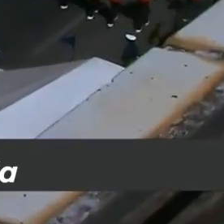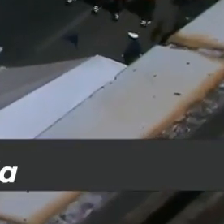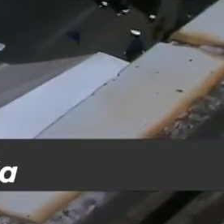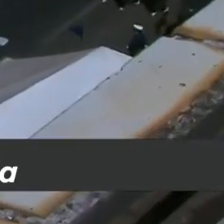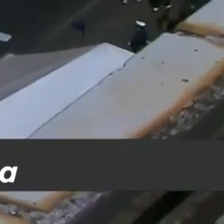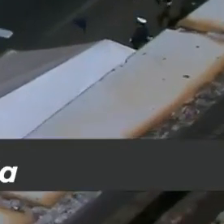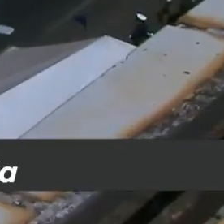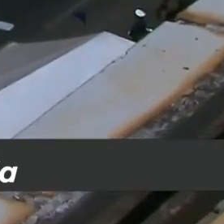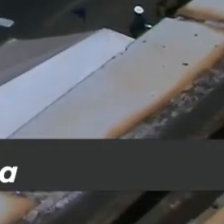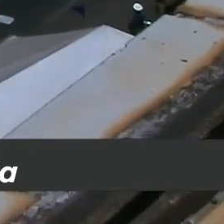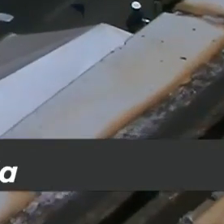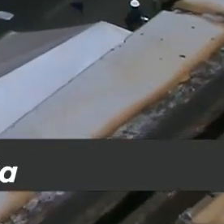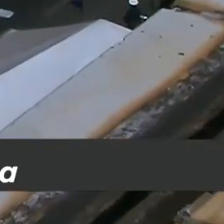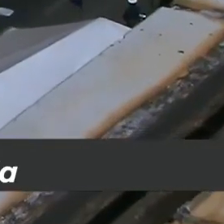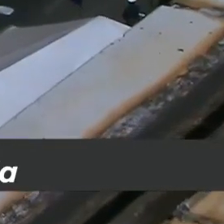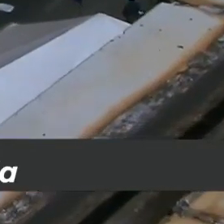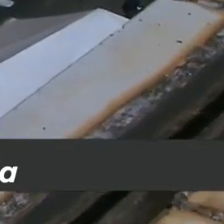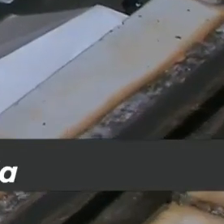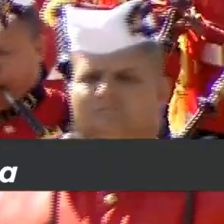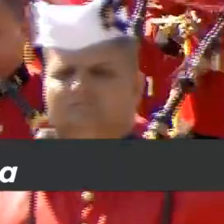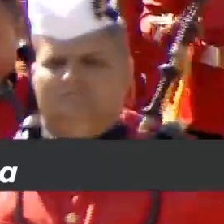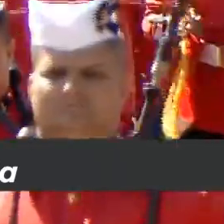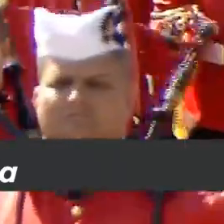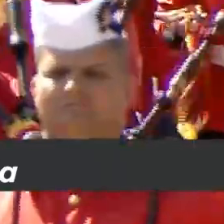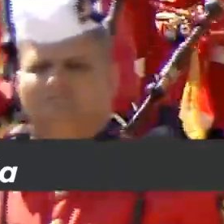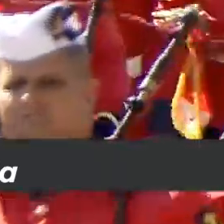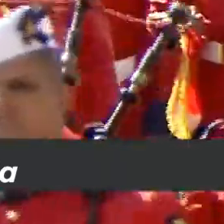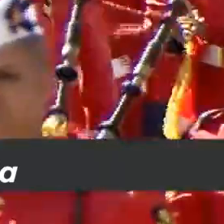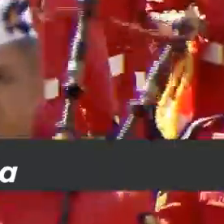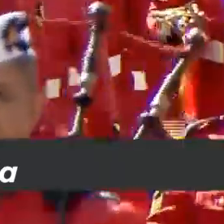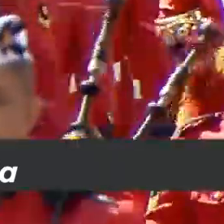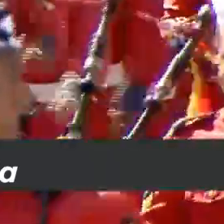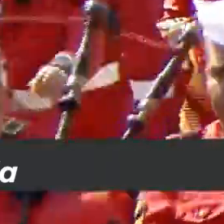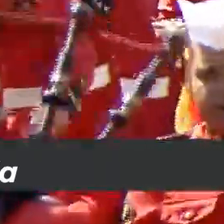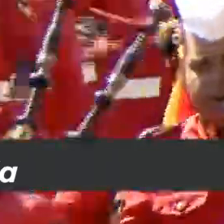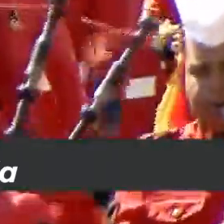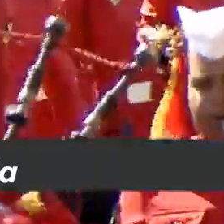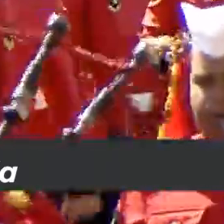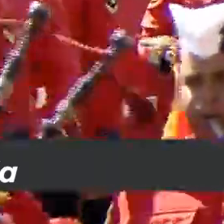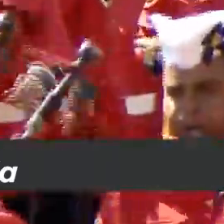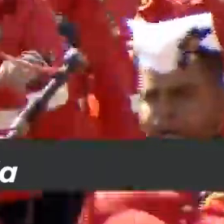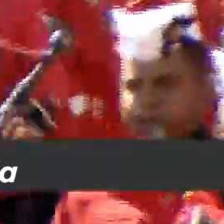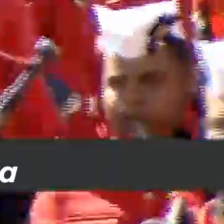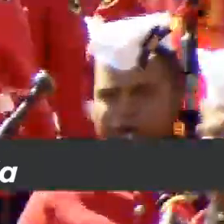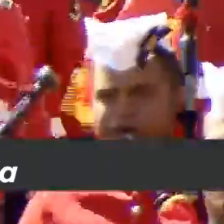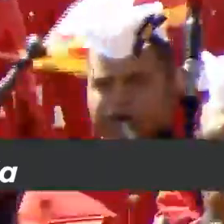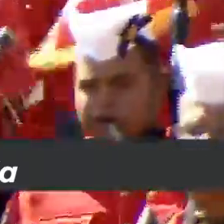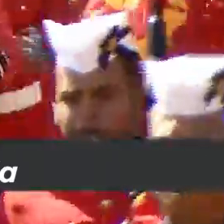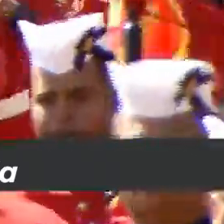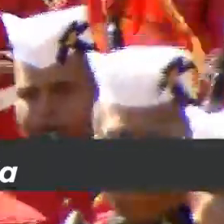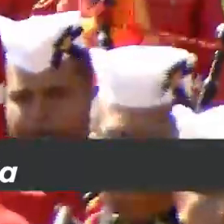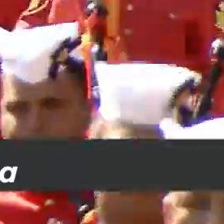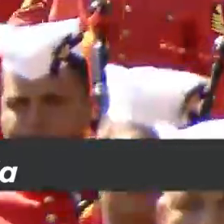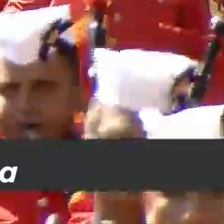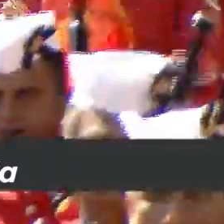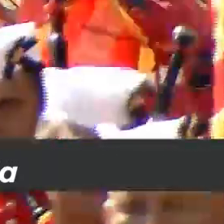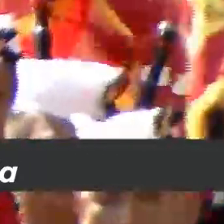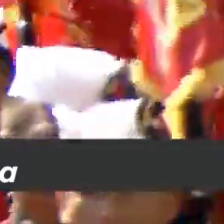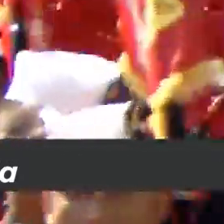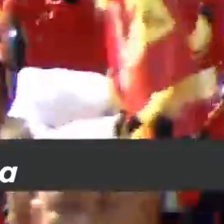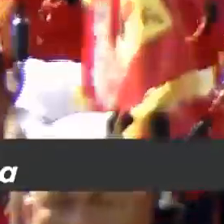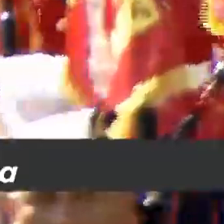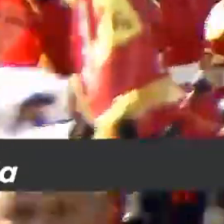Aproxima-se da tribuna, sob a regência do capitão Manuel Nunes Ferreira, a banda de música do Batalhão